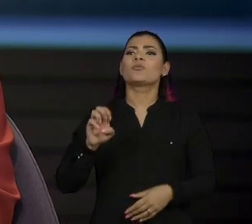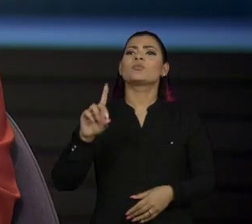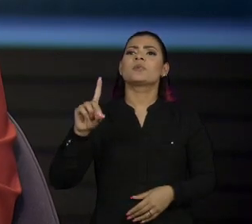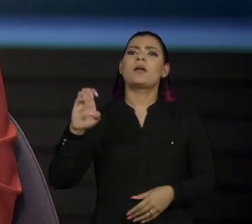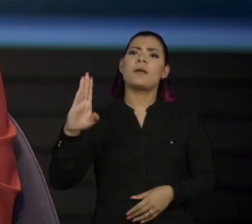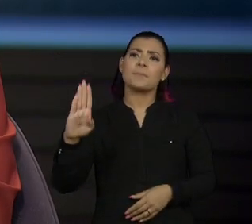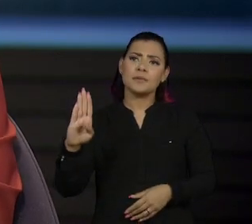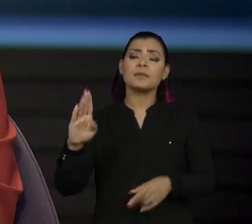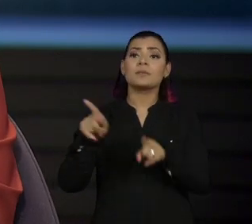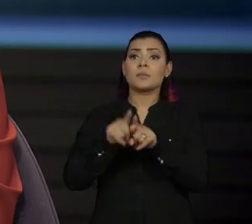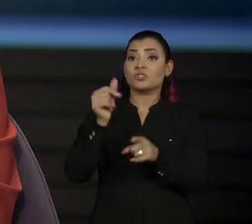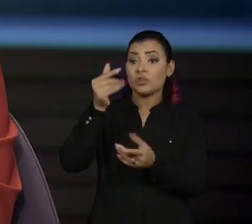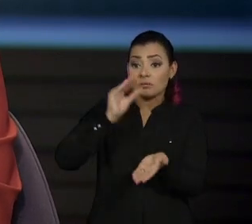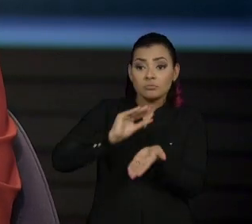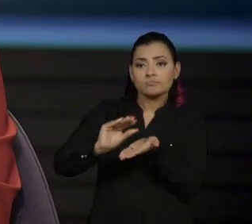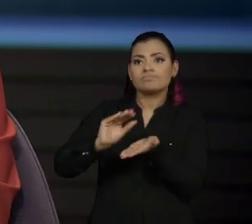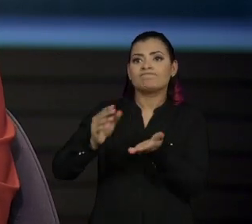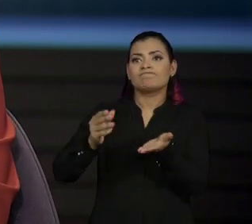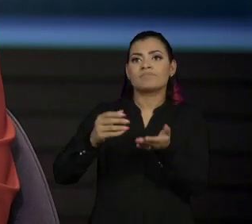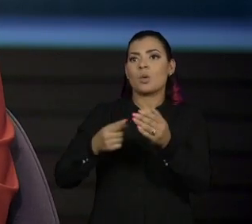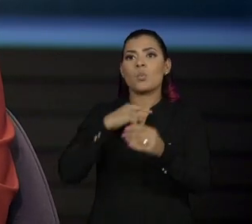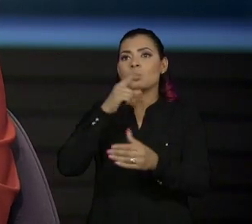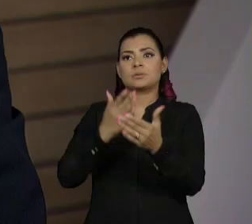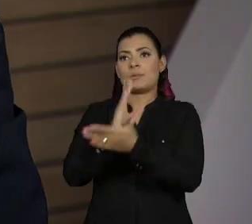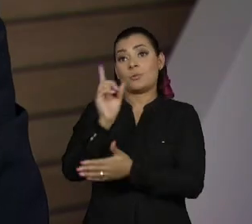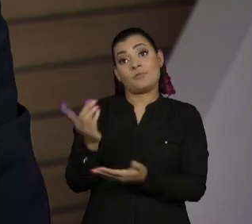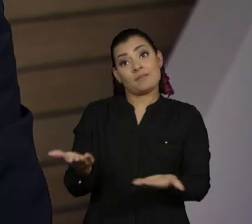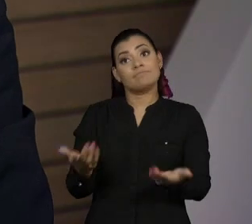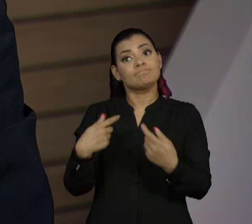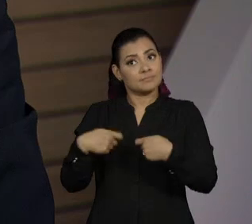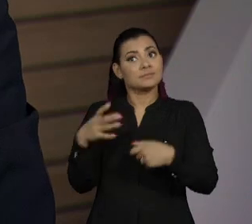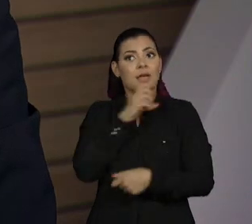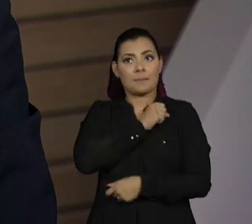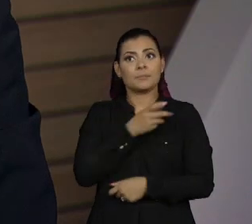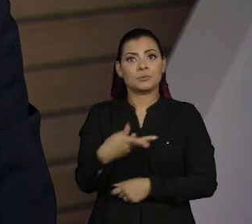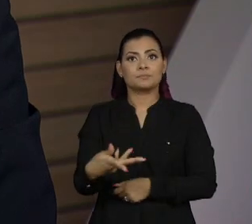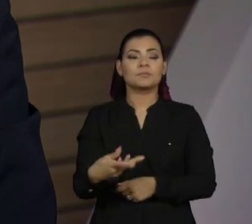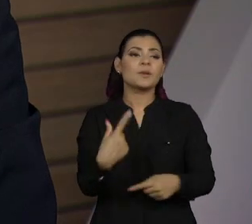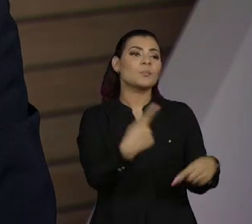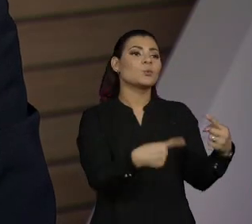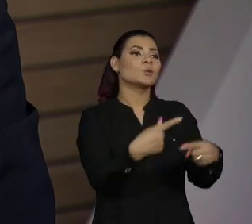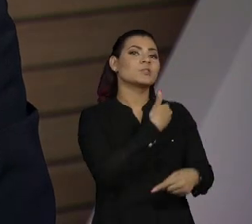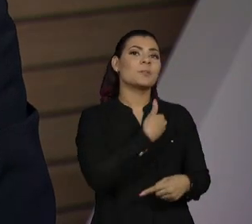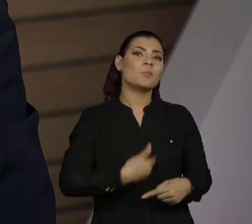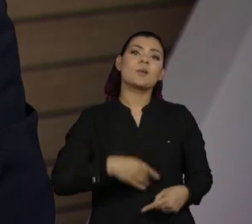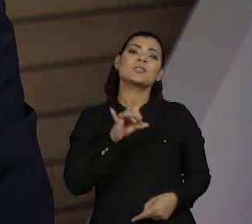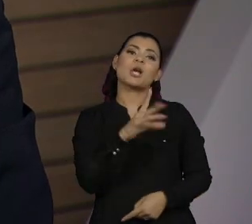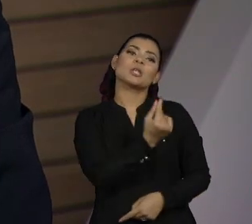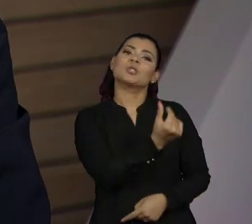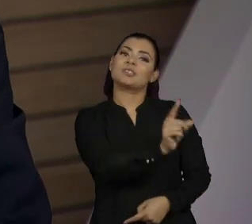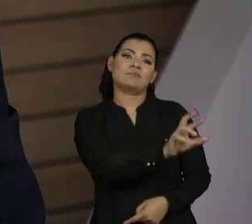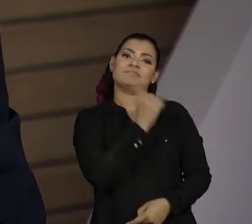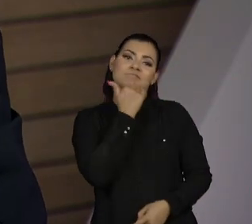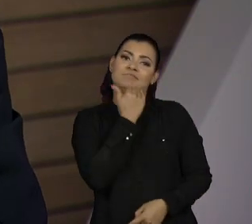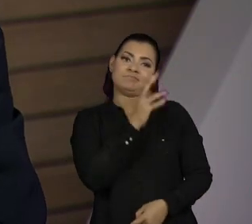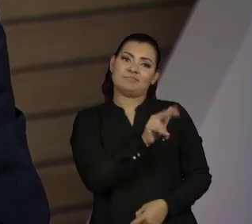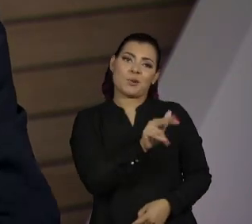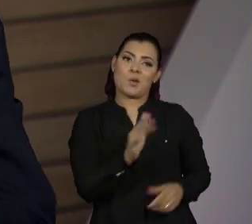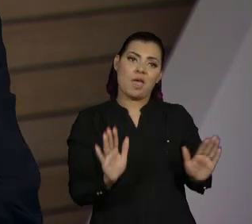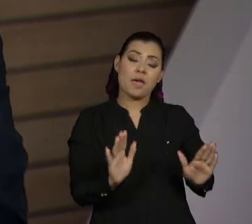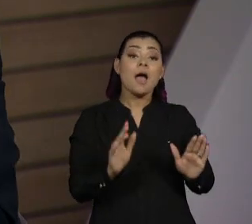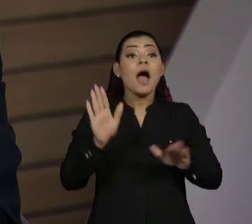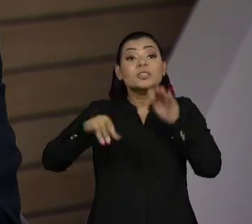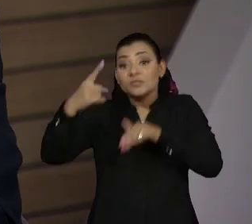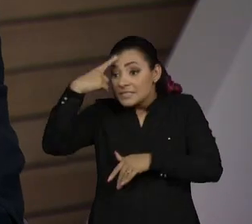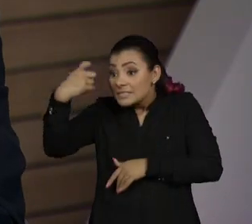mais recursos, não poderem entrar em vigor. Política pública não é só dinheiro, né? Às vezes uma boa ideia vale mais